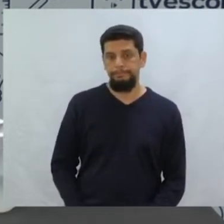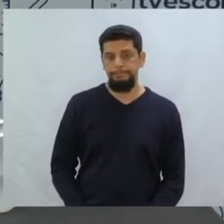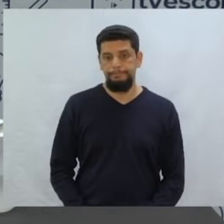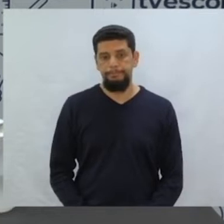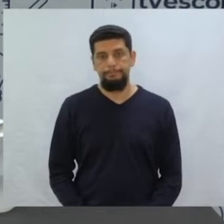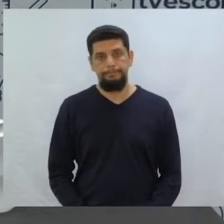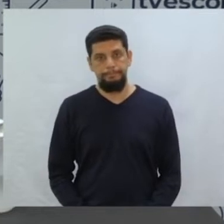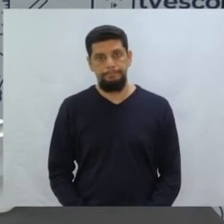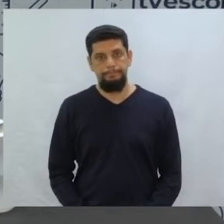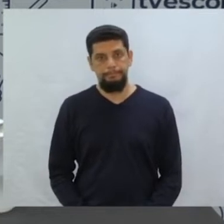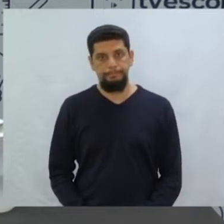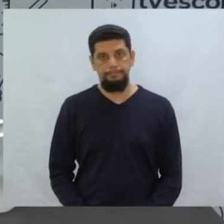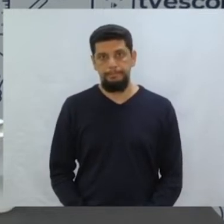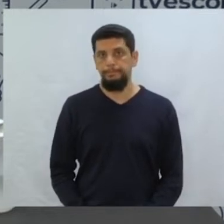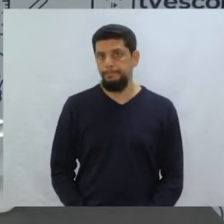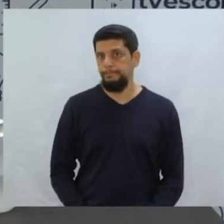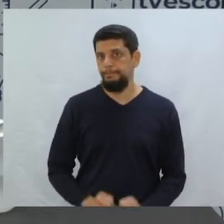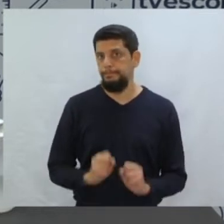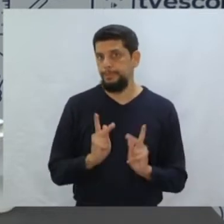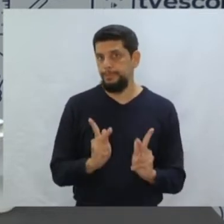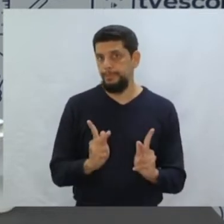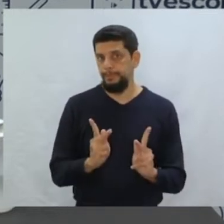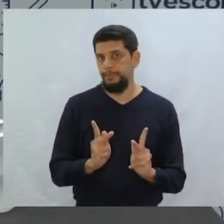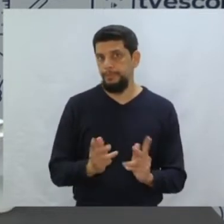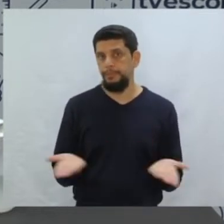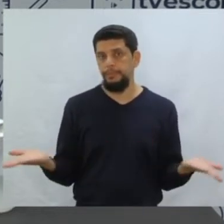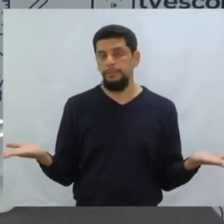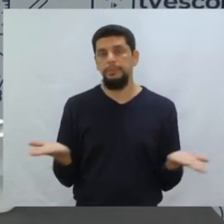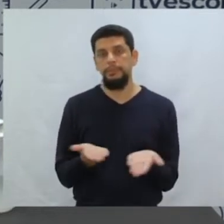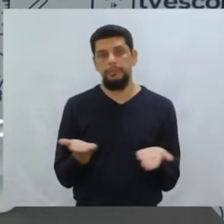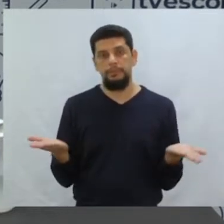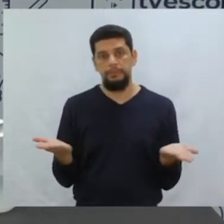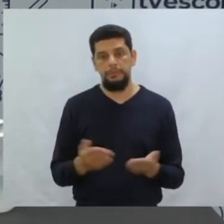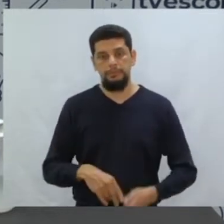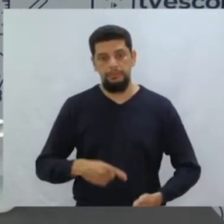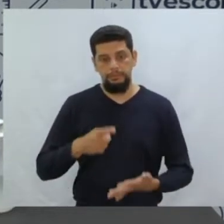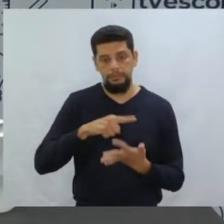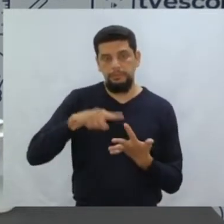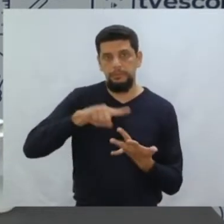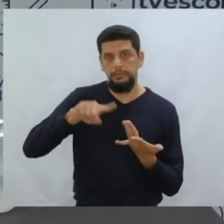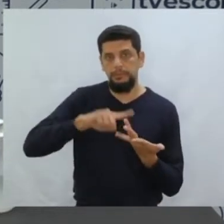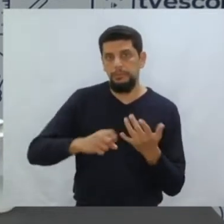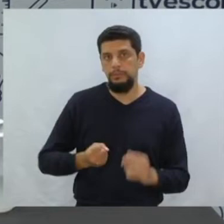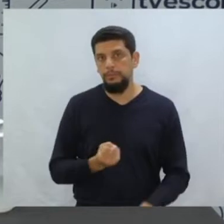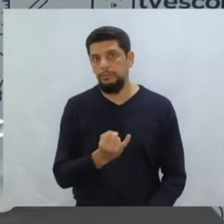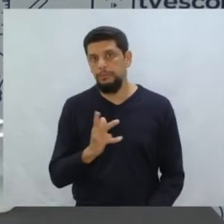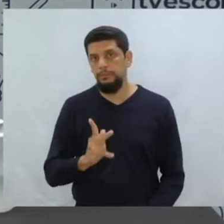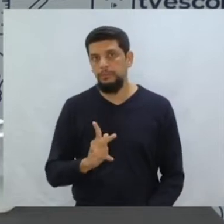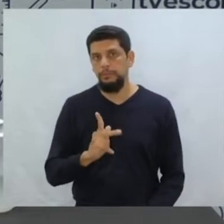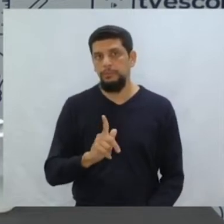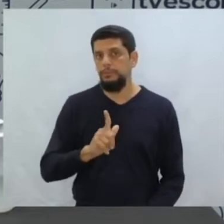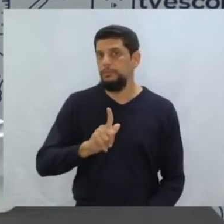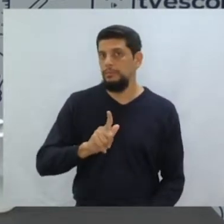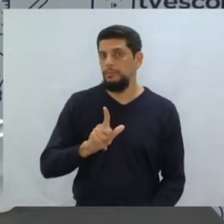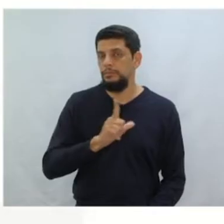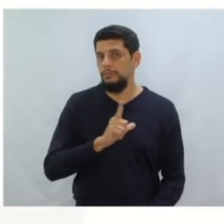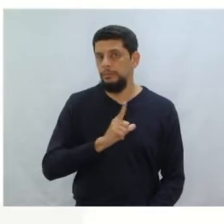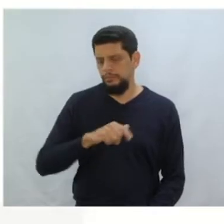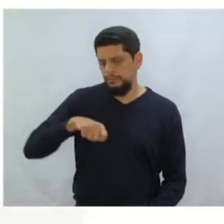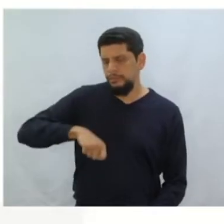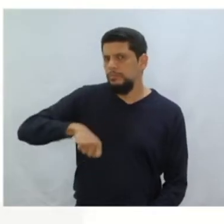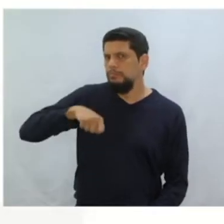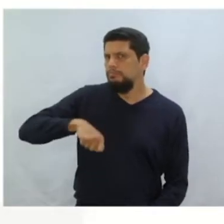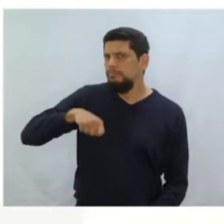tem 2.000 quilogramas em alimentos. E agora, vamos contar quantos quilogramas